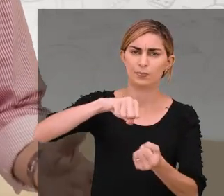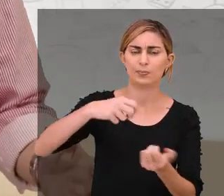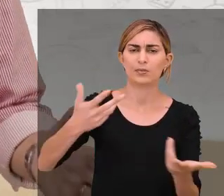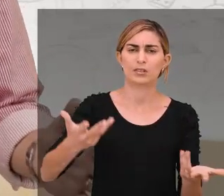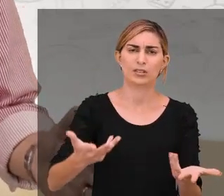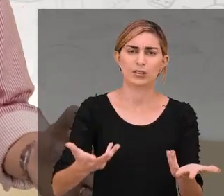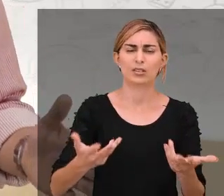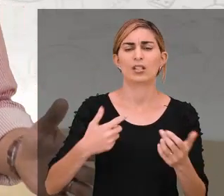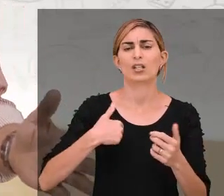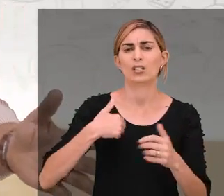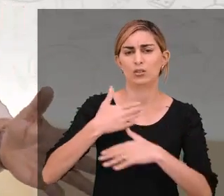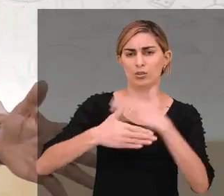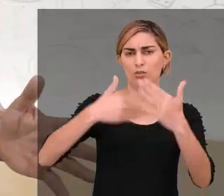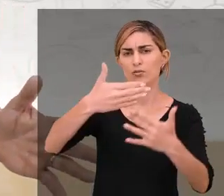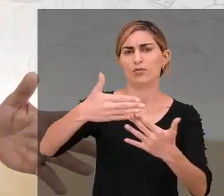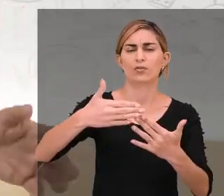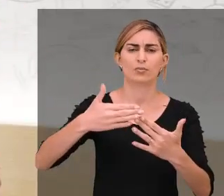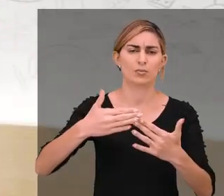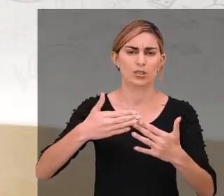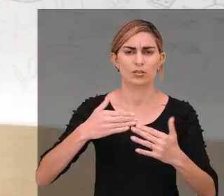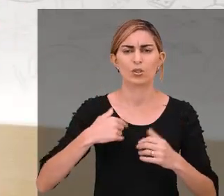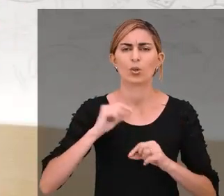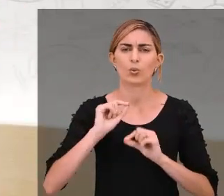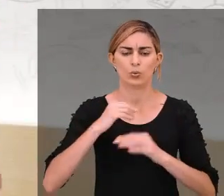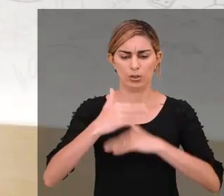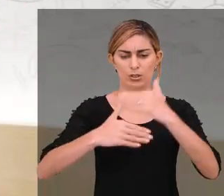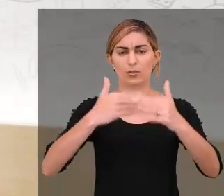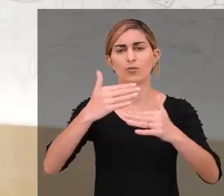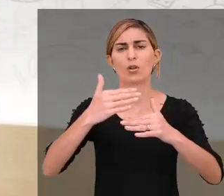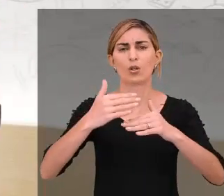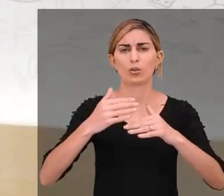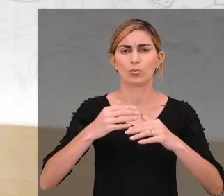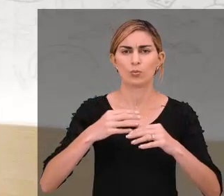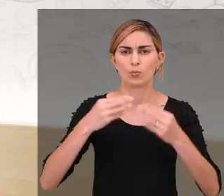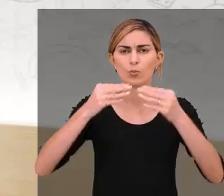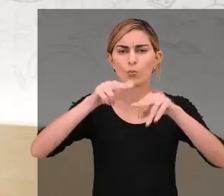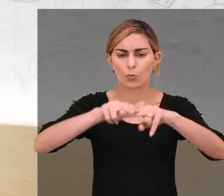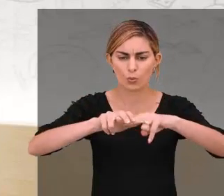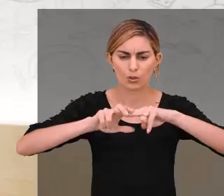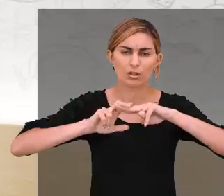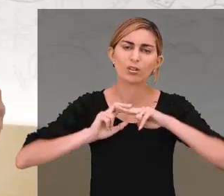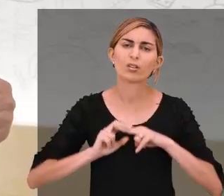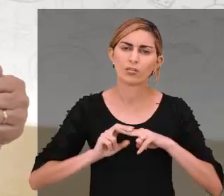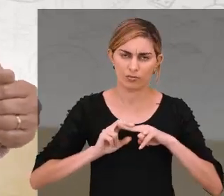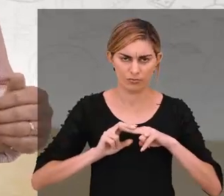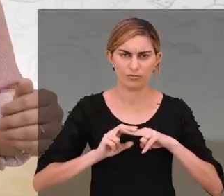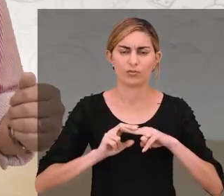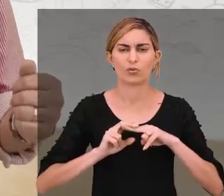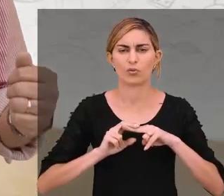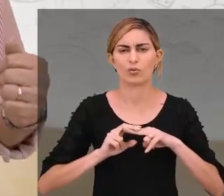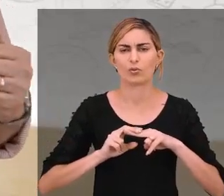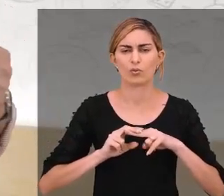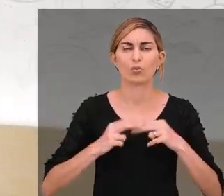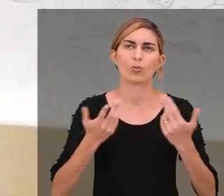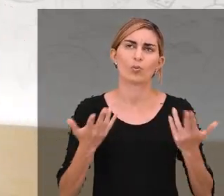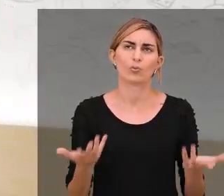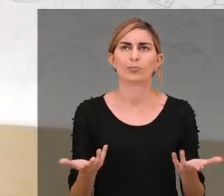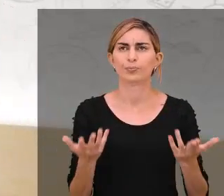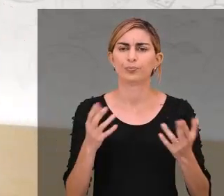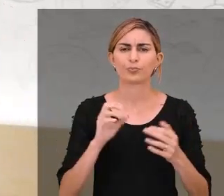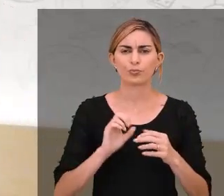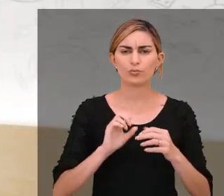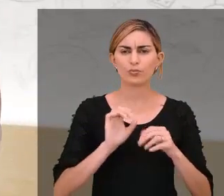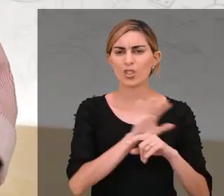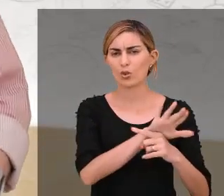foi definido como desenvolvimento sustentável o desenvolvimento provocado para vamos dizer